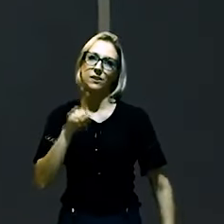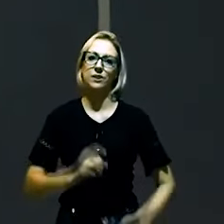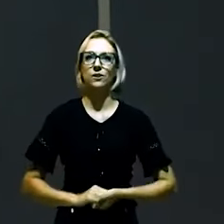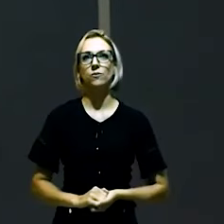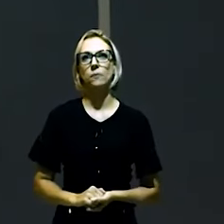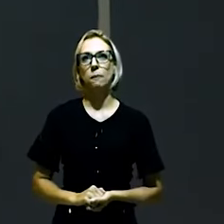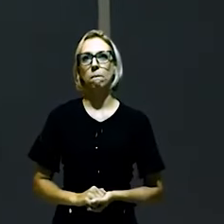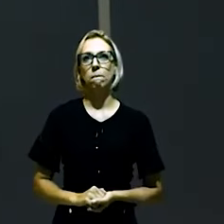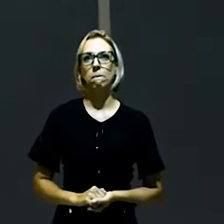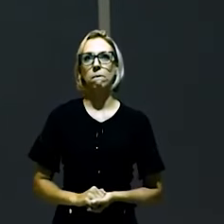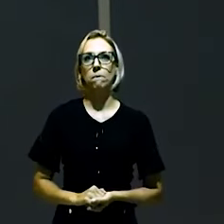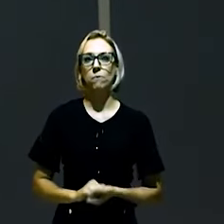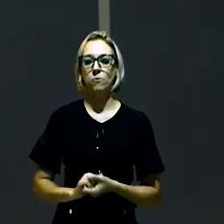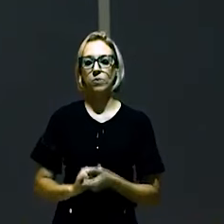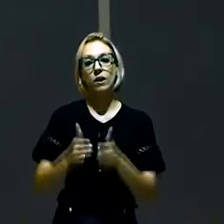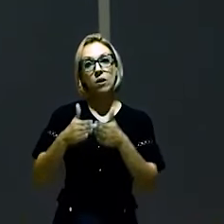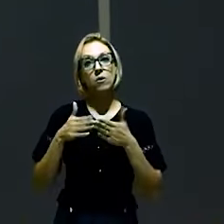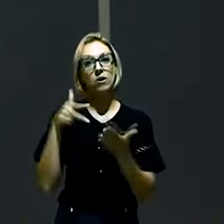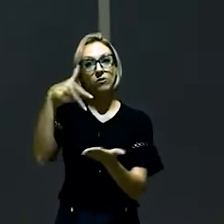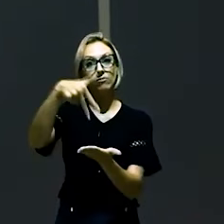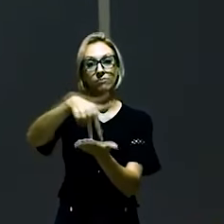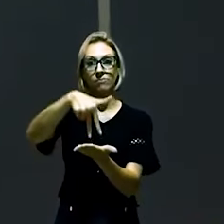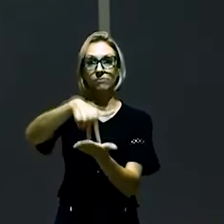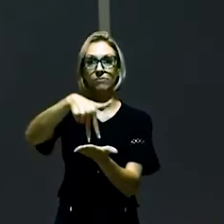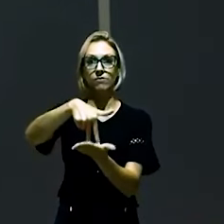Eu quero convidar a igreja. Vamos nos pôr de pé.